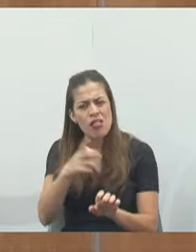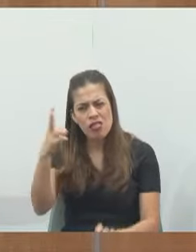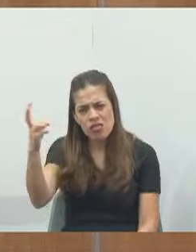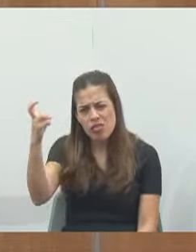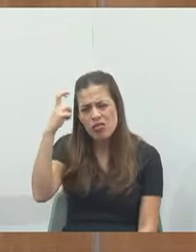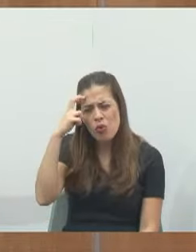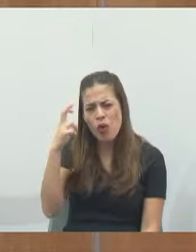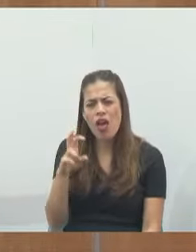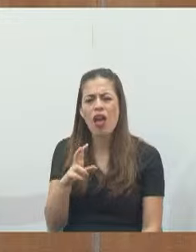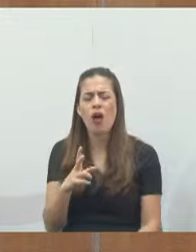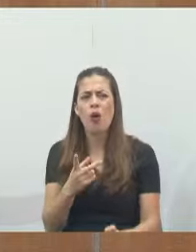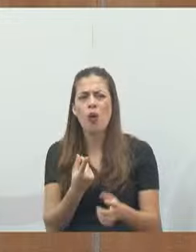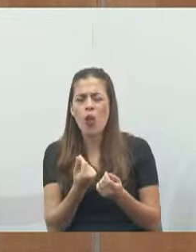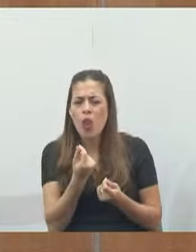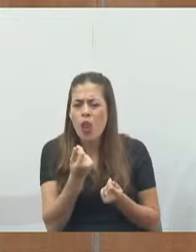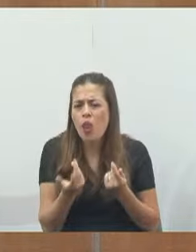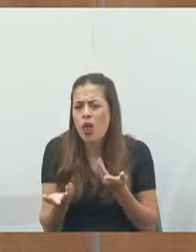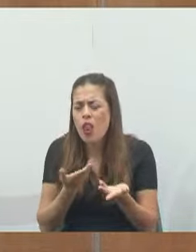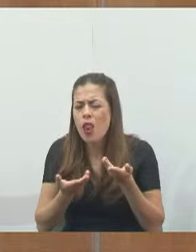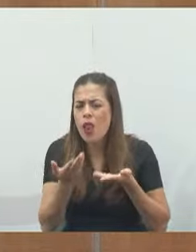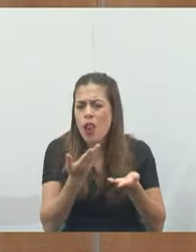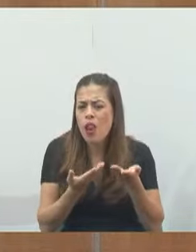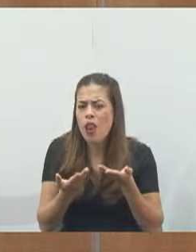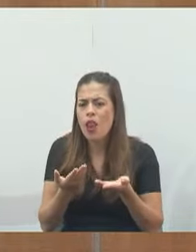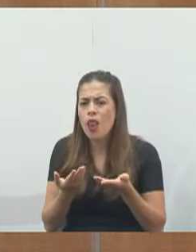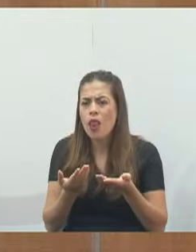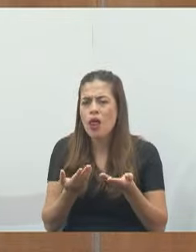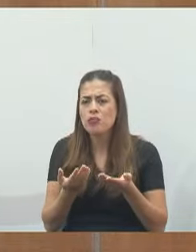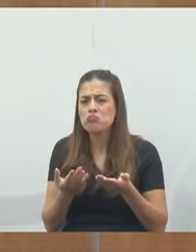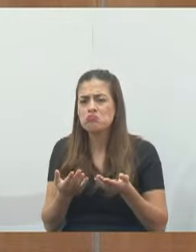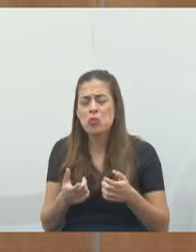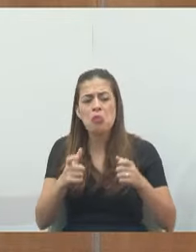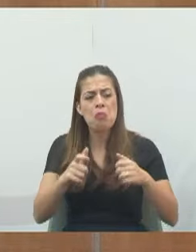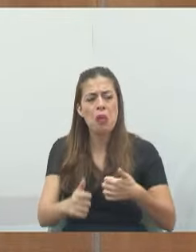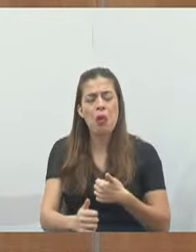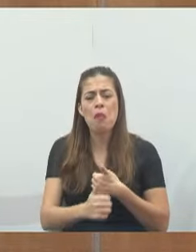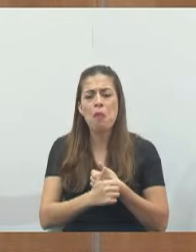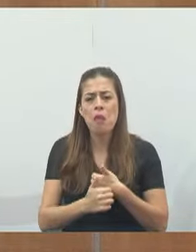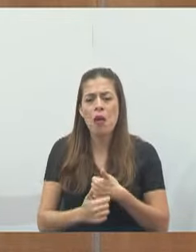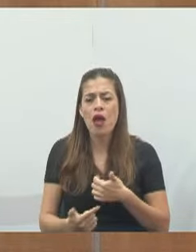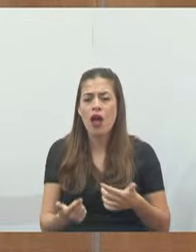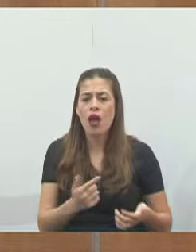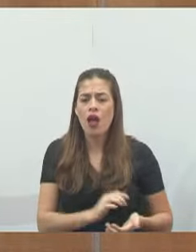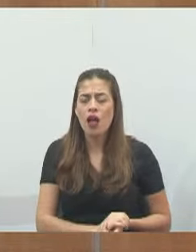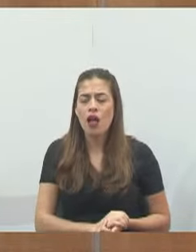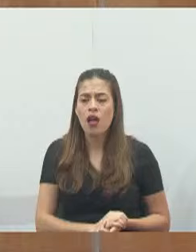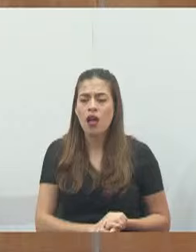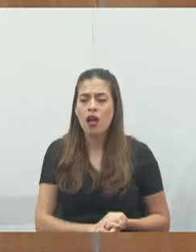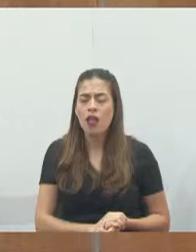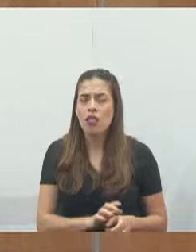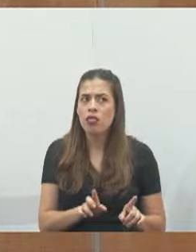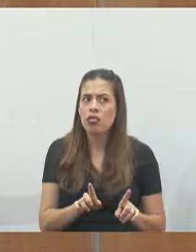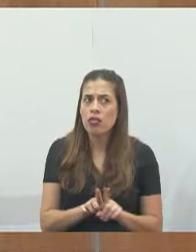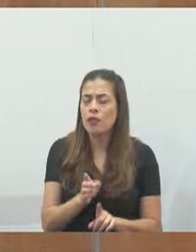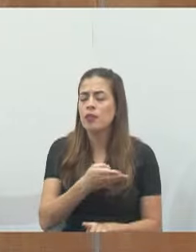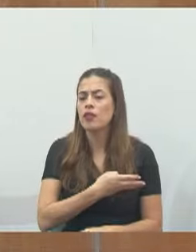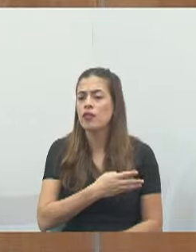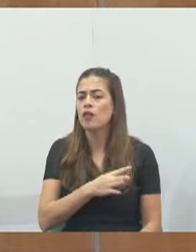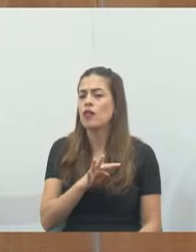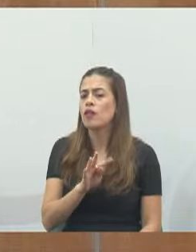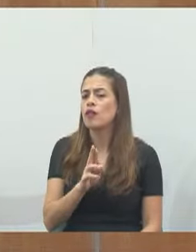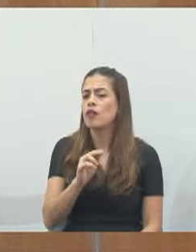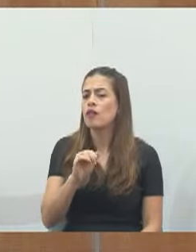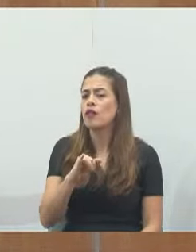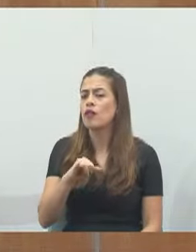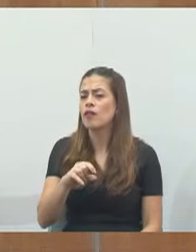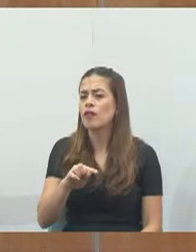cultural, de ser empreendedor econômico, de ocupar os grandes cargos. Além do meu amigo Freitas, né, que esteve presente aí no